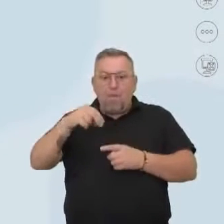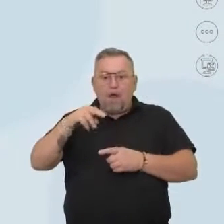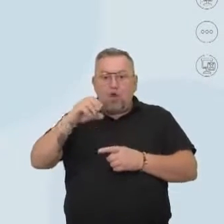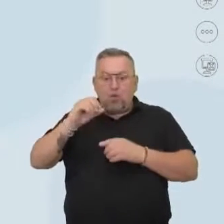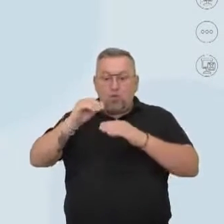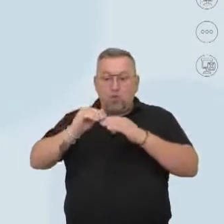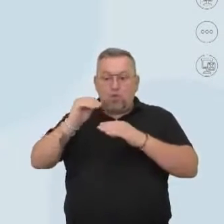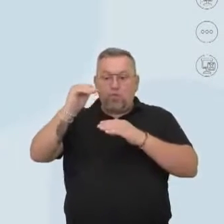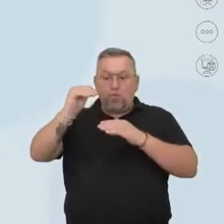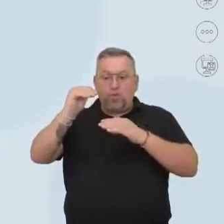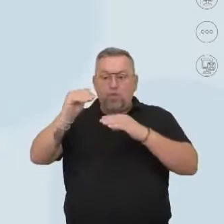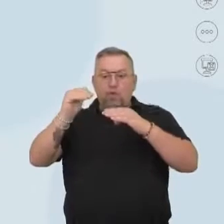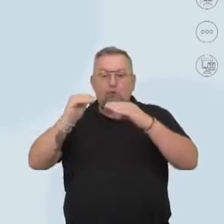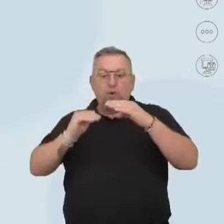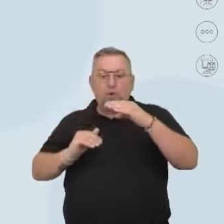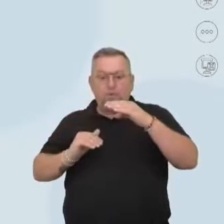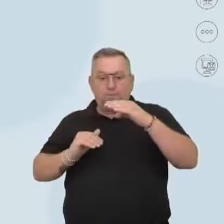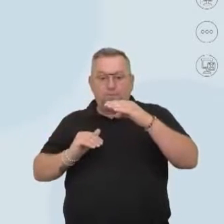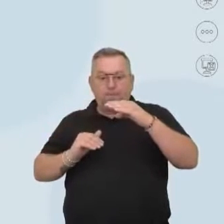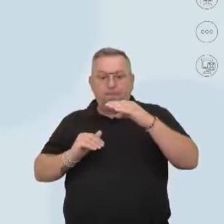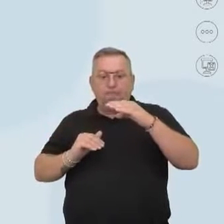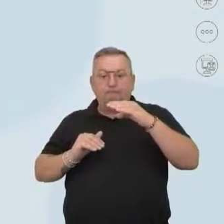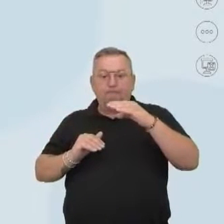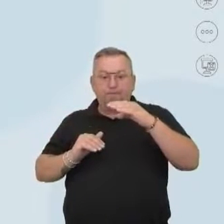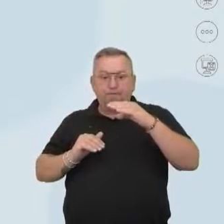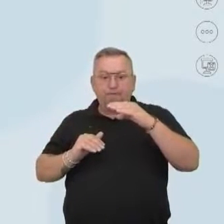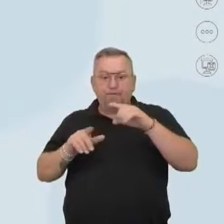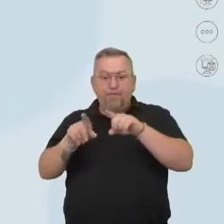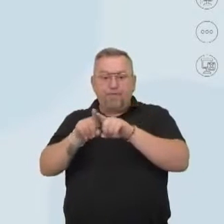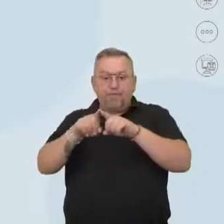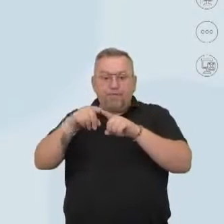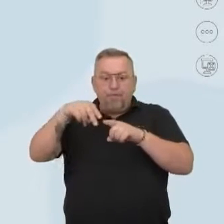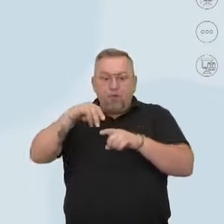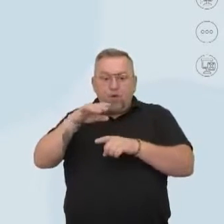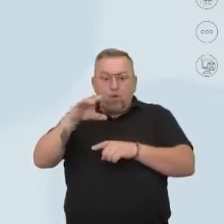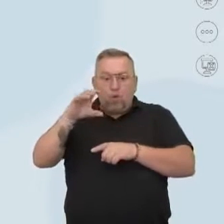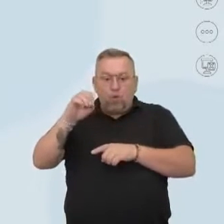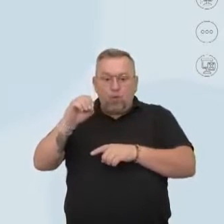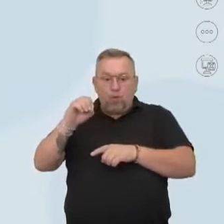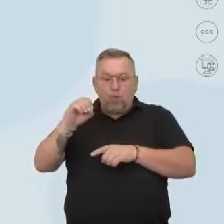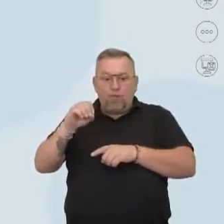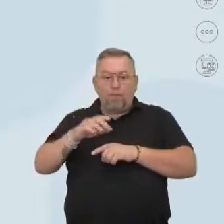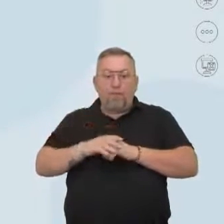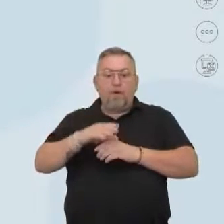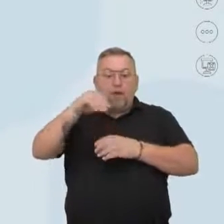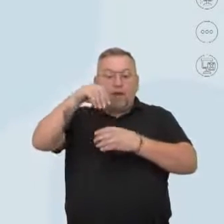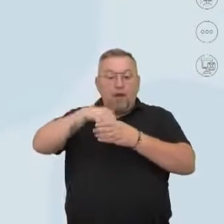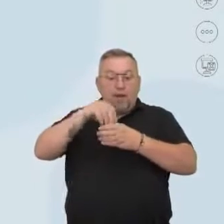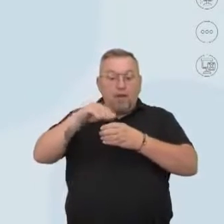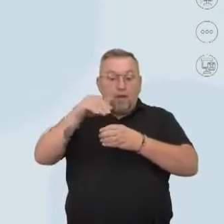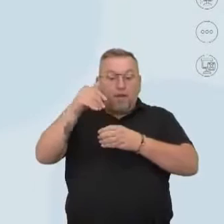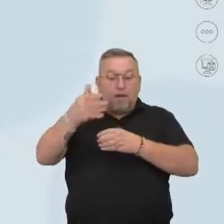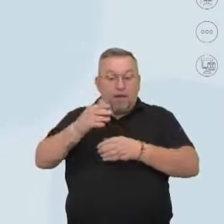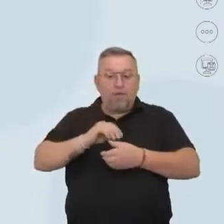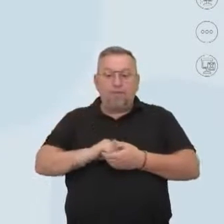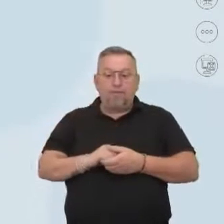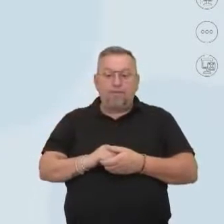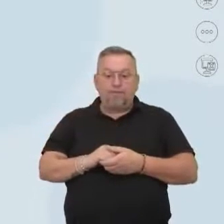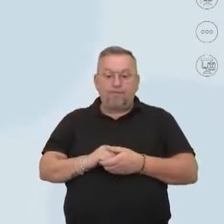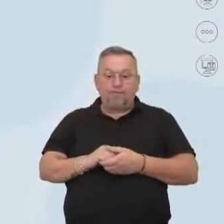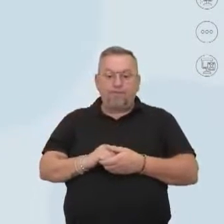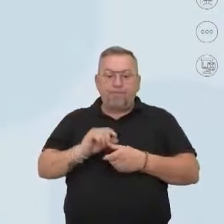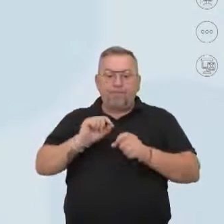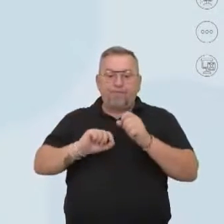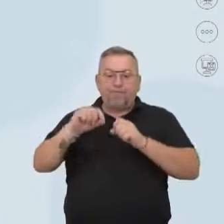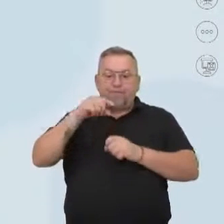superior e manto inferior, tá? E o núcleo, que também é dividido aí em núcleo externo e núcleo interno, tá certo? E